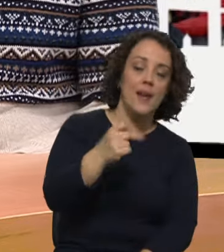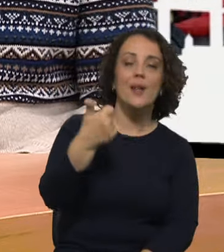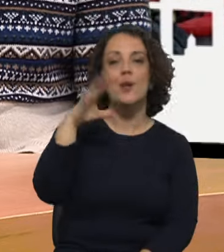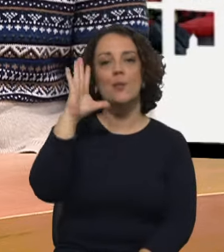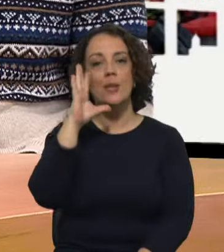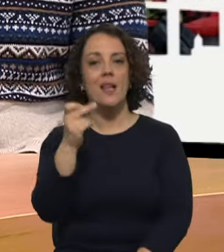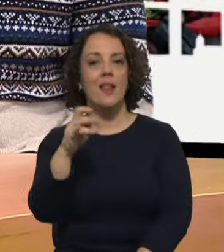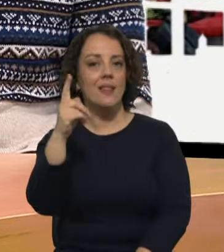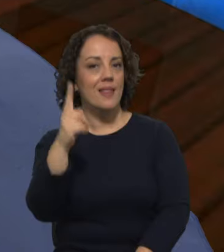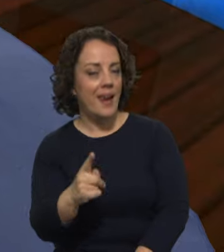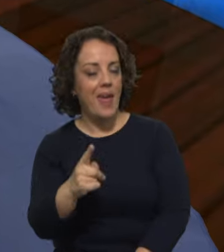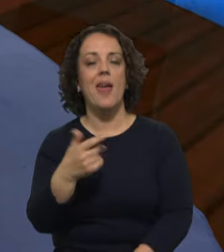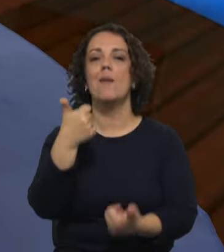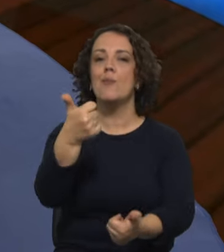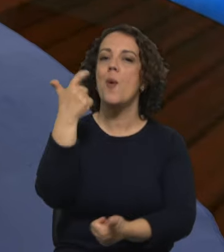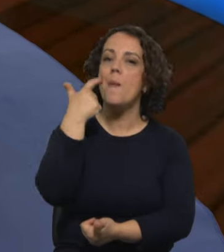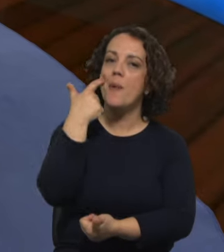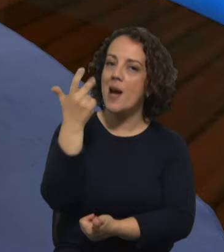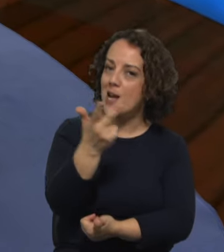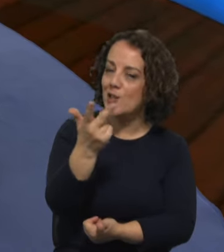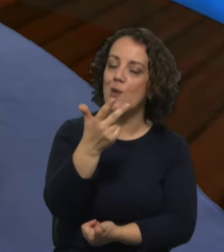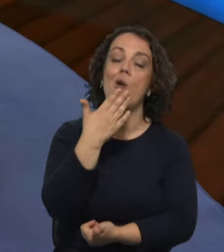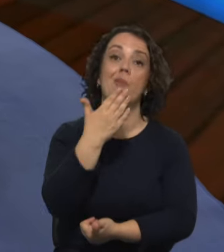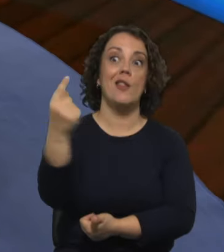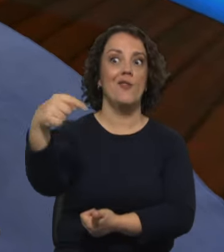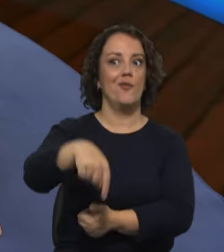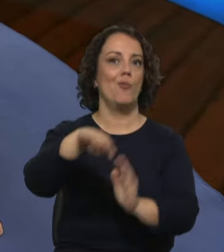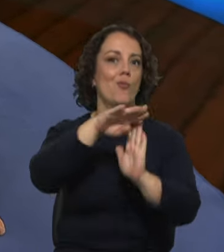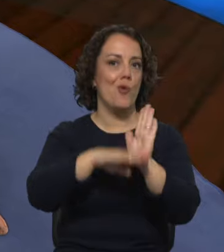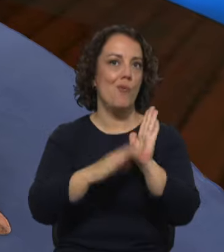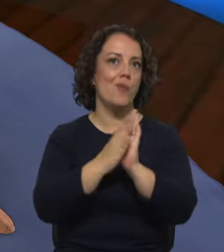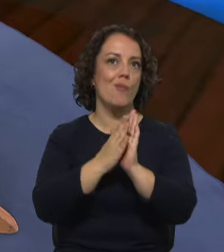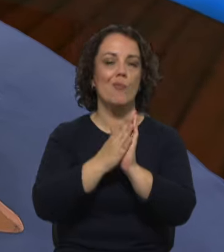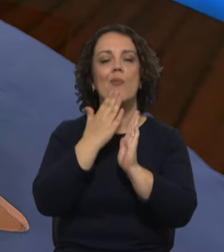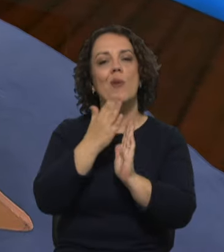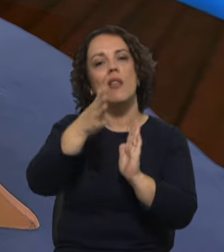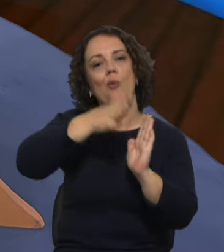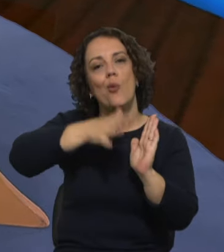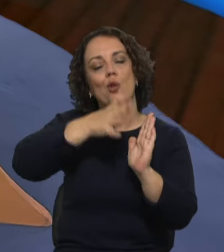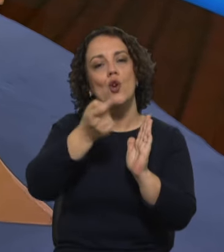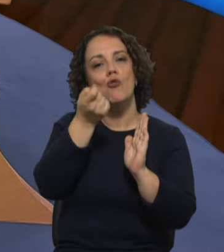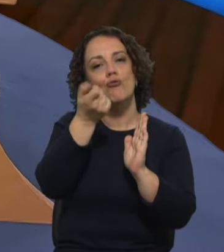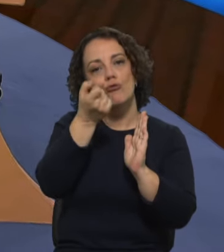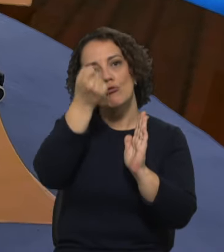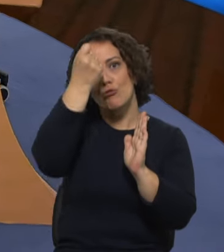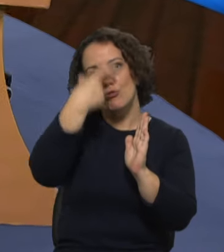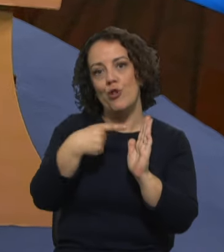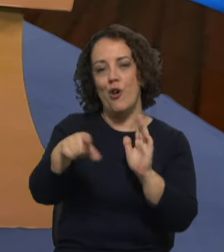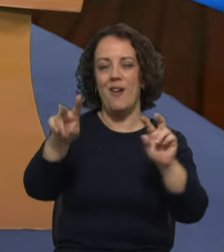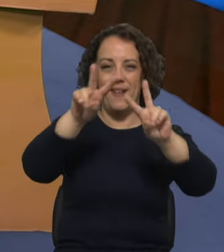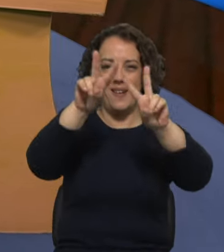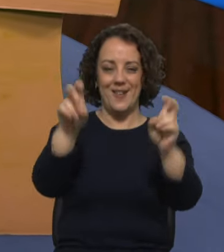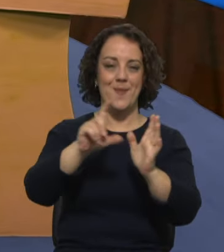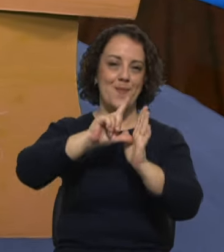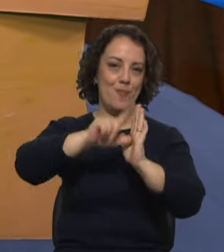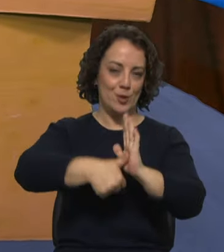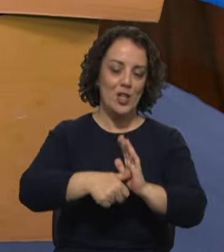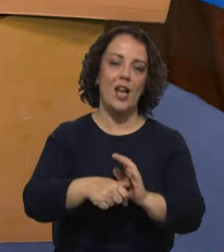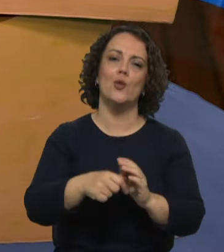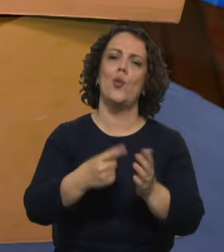Iglesia boa Páscoa para vocês obrigada por vir em contar um bocadinho desta viagem dos de Chapa em chapa foi esse o nome e